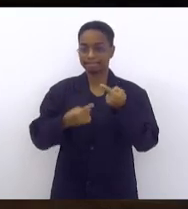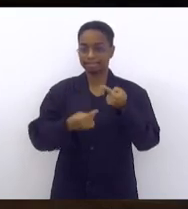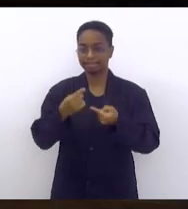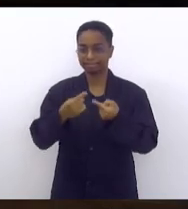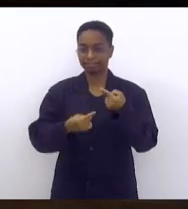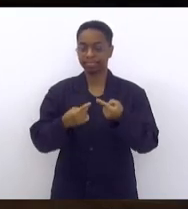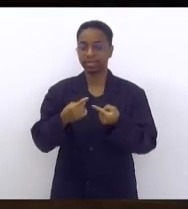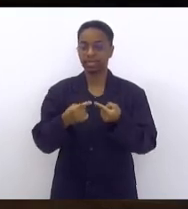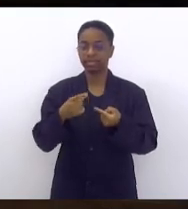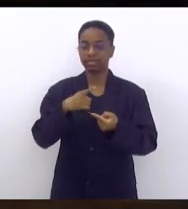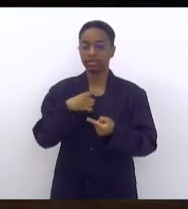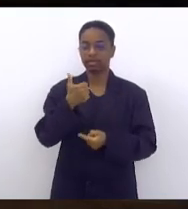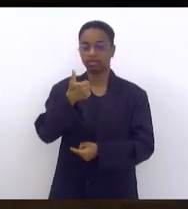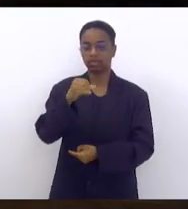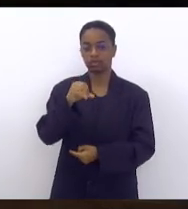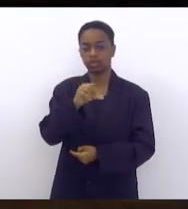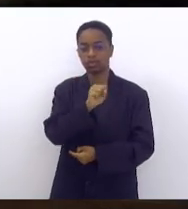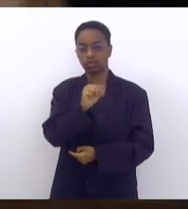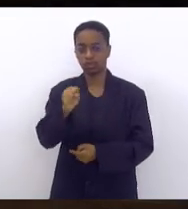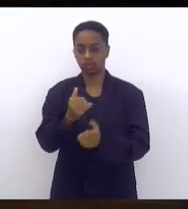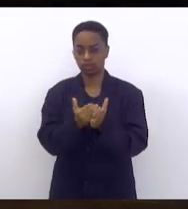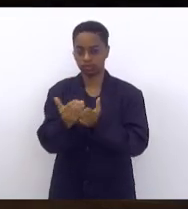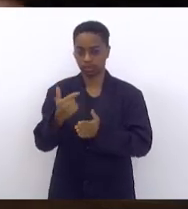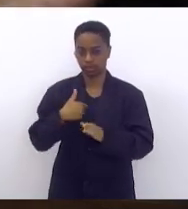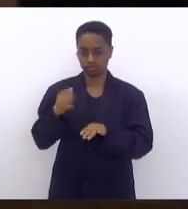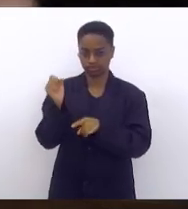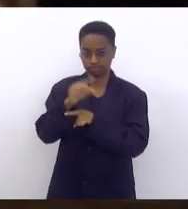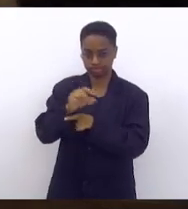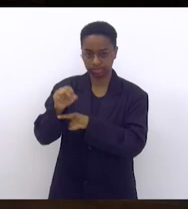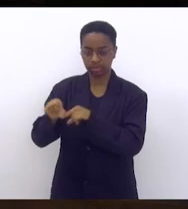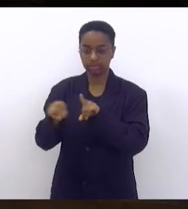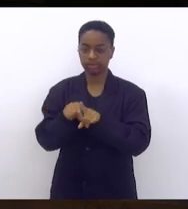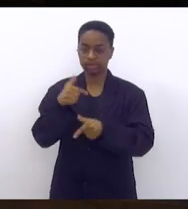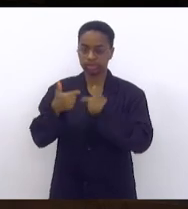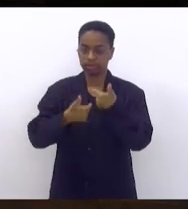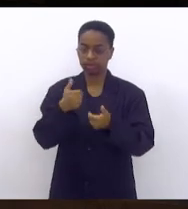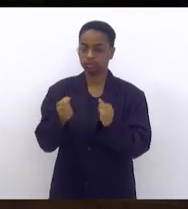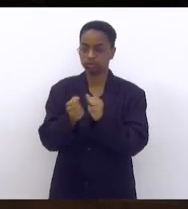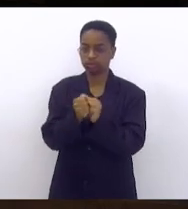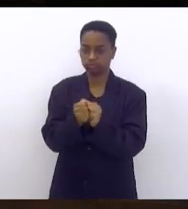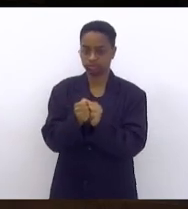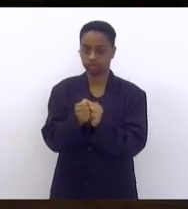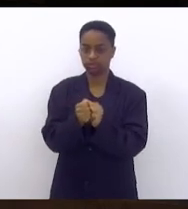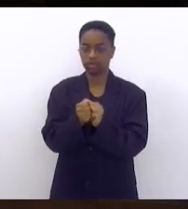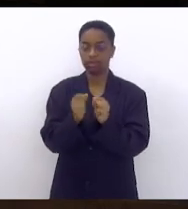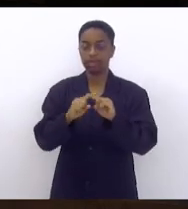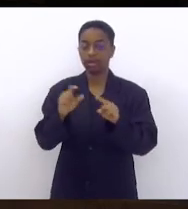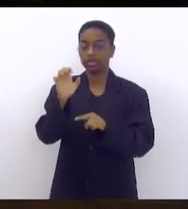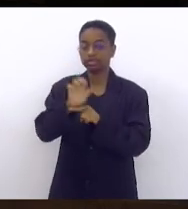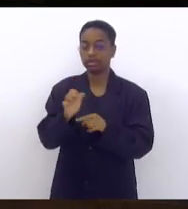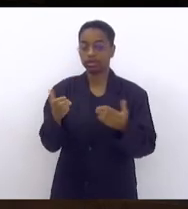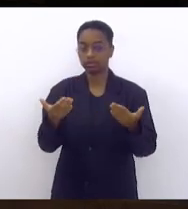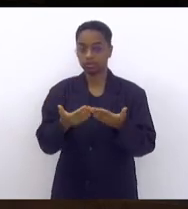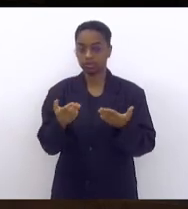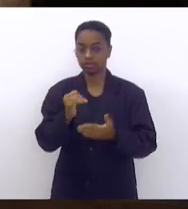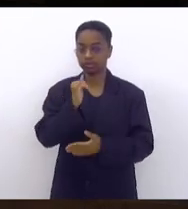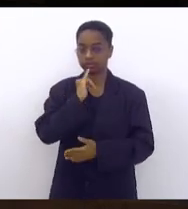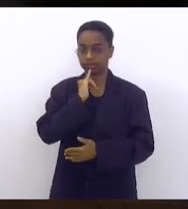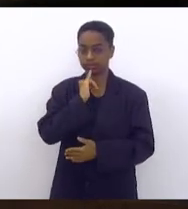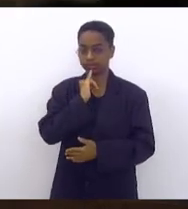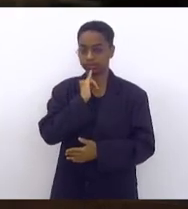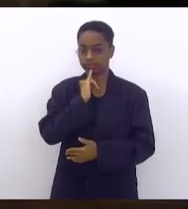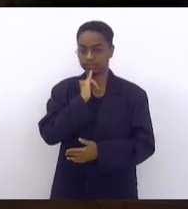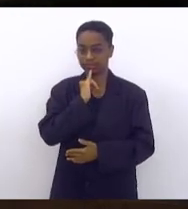Mário desde 88, quando eu entrei, né, trabalhando junto e tal. Então, assim, o Estado hoje, infelizmente, não faz